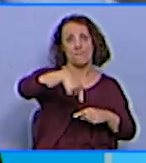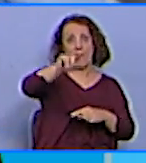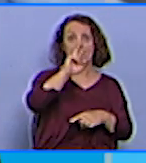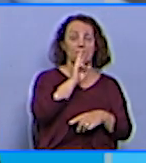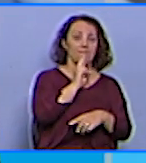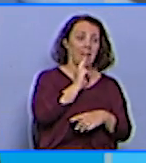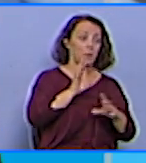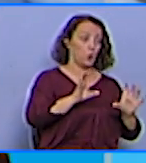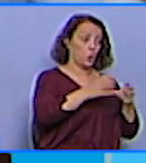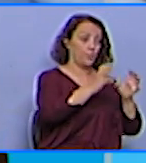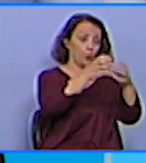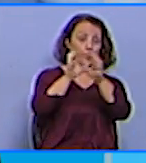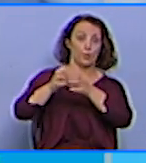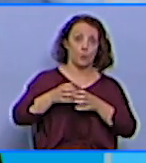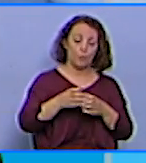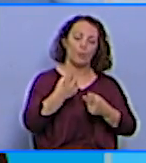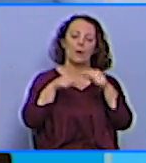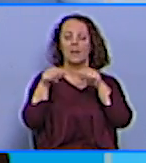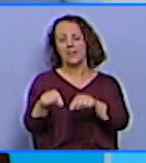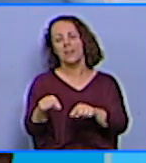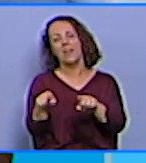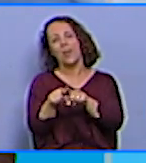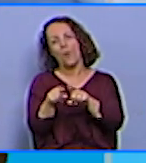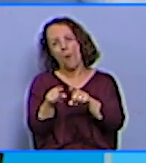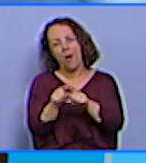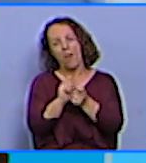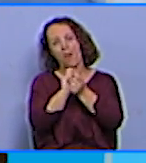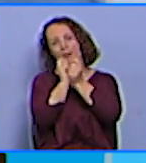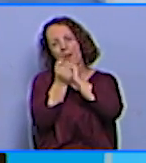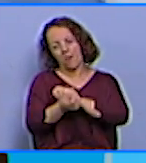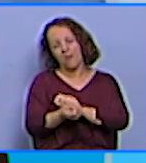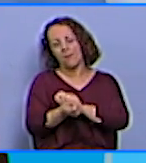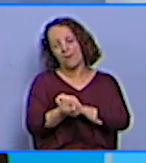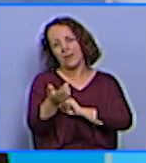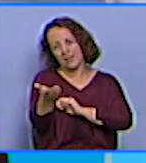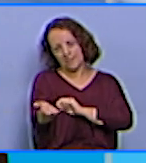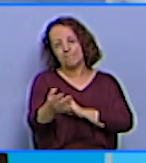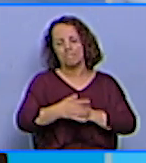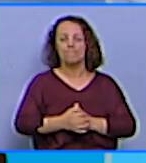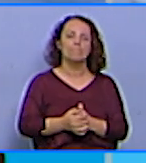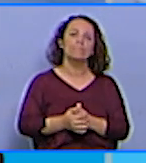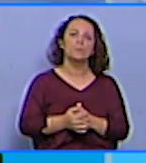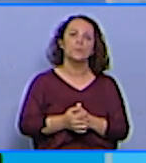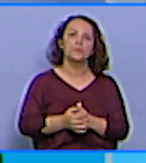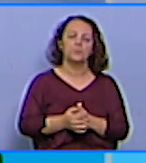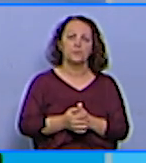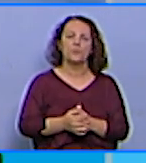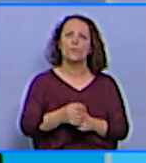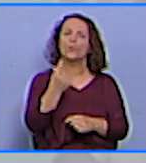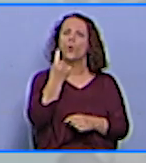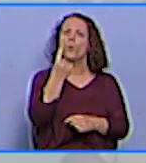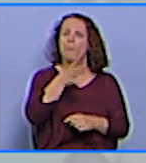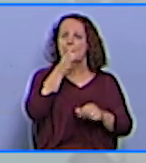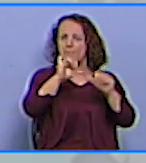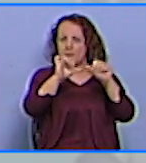de grupos, poderem fazer também um pouco essa experiência a partir com esta referência. Numa das mensagens que